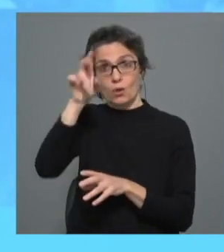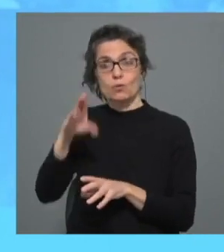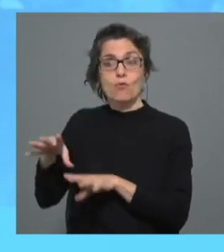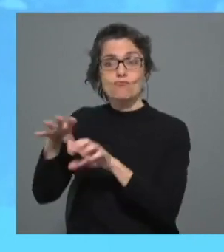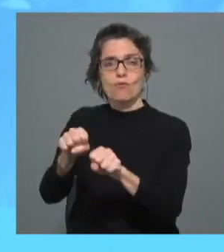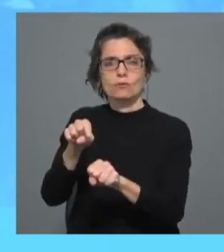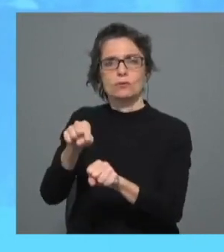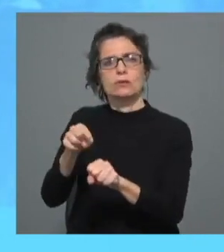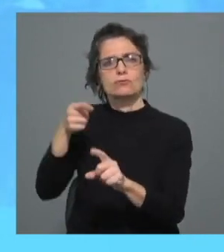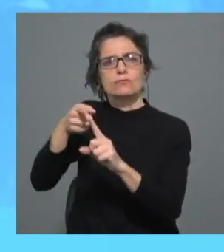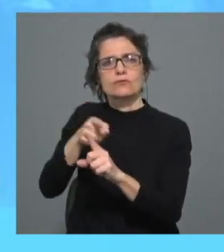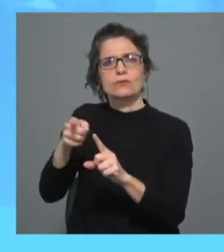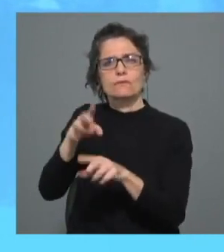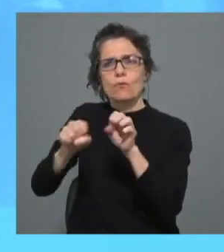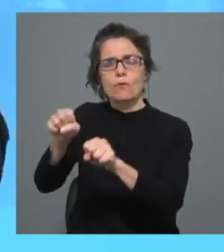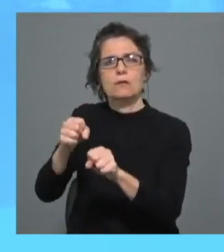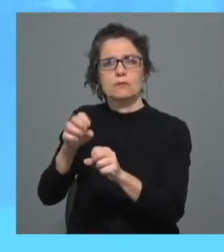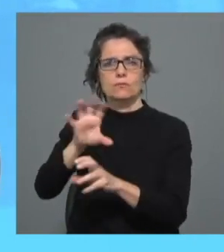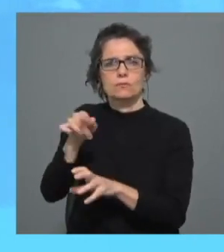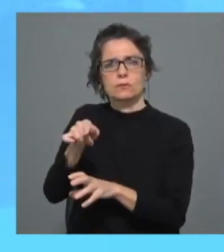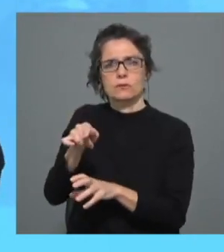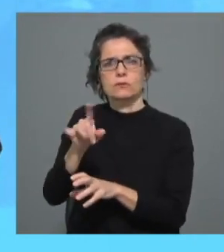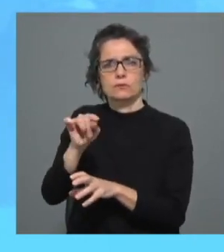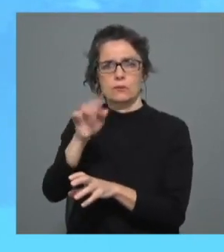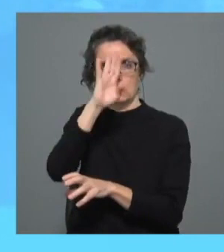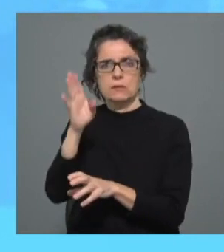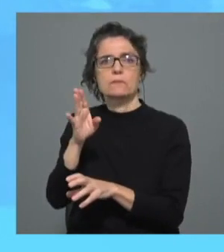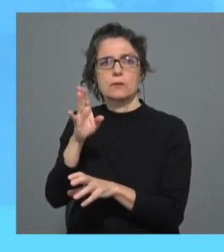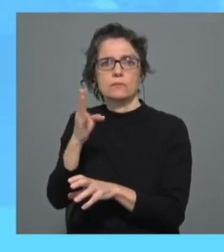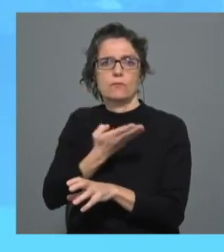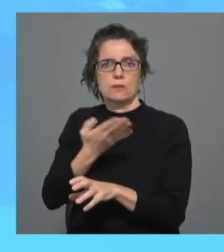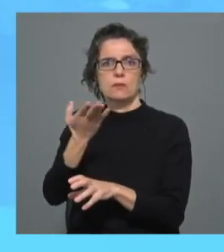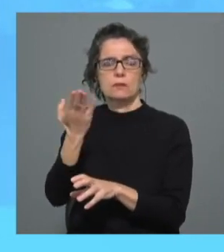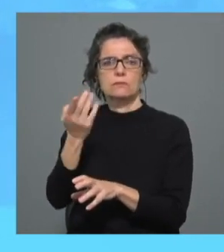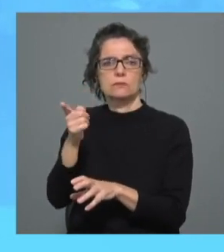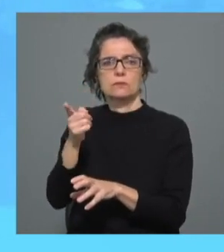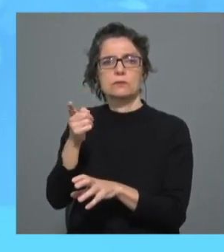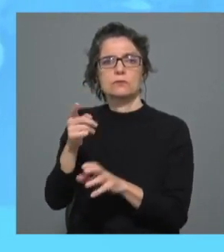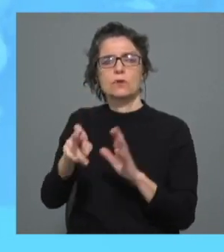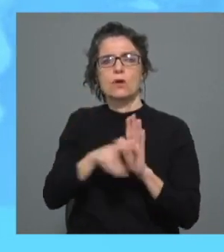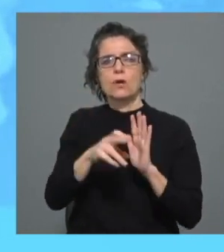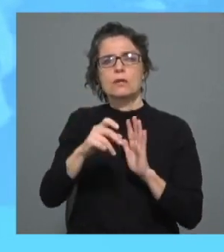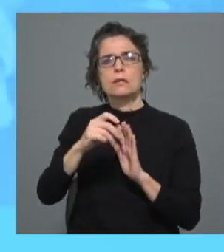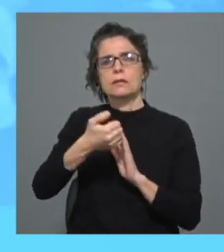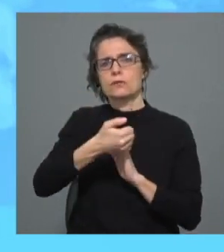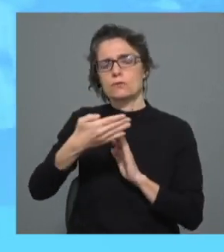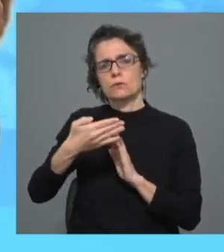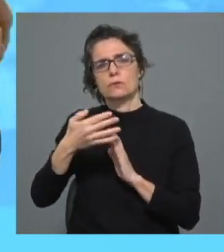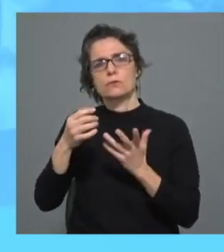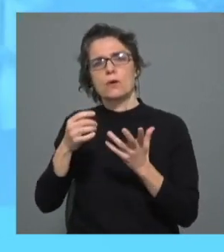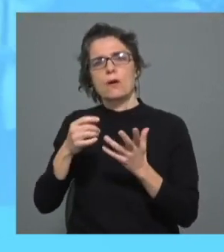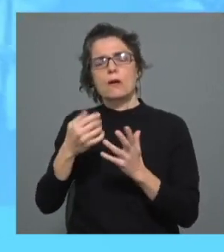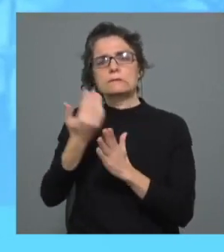propósito de conquista territorial outro país, que legitimamente, aliás, no exercício do direito consagrado no artigo 51 das Cartas das Nações Unidas de